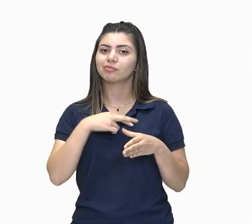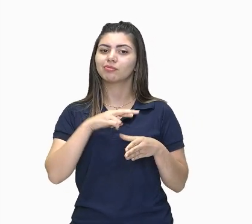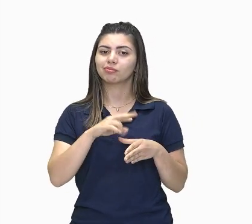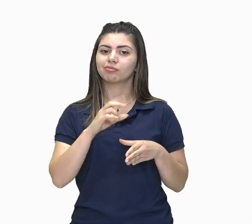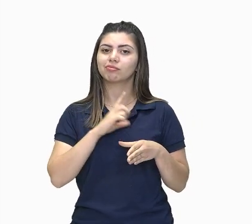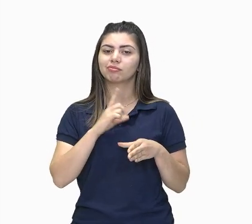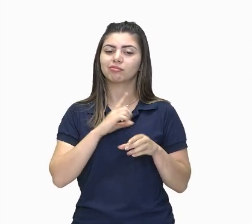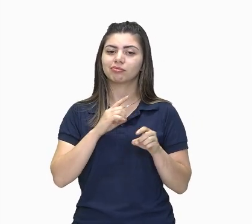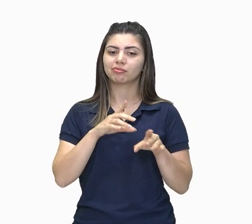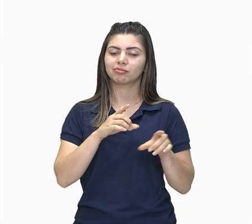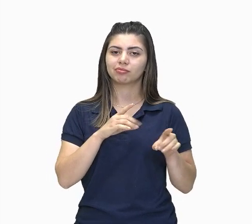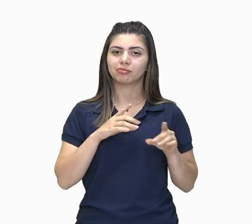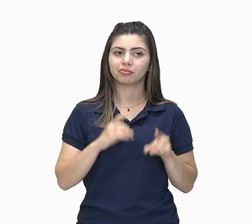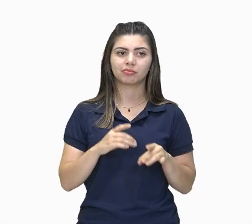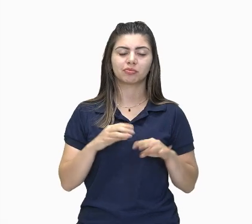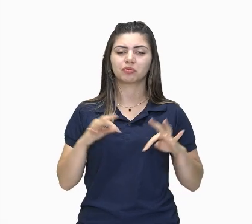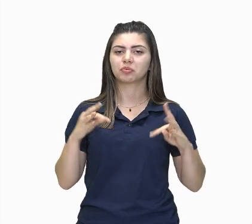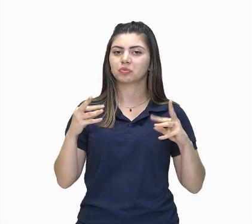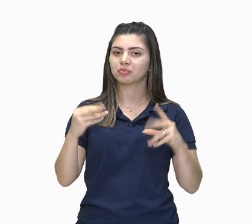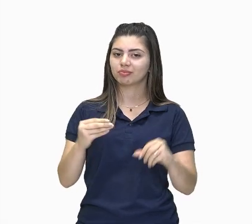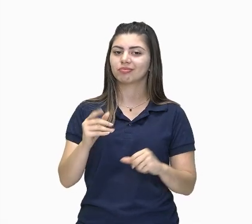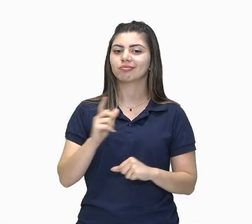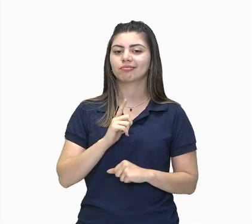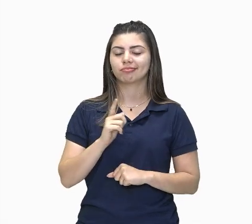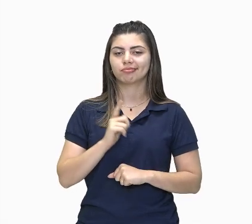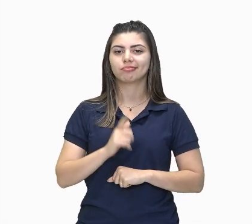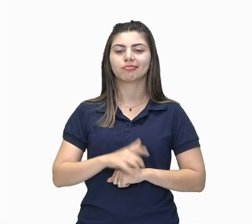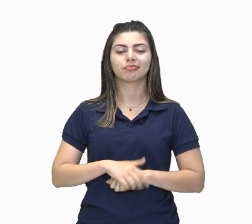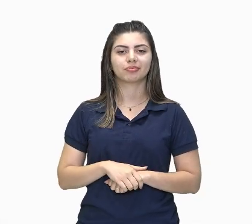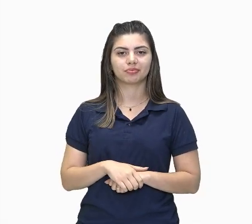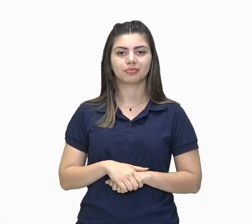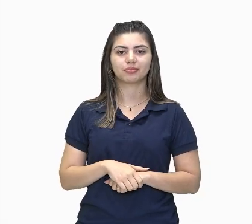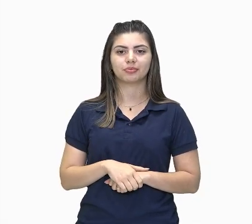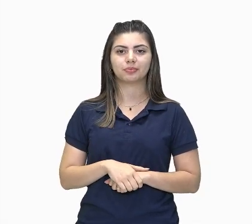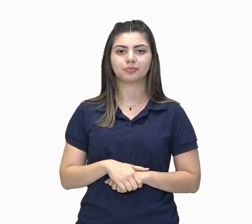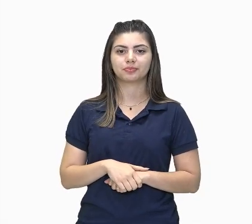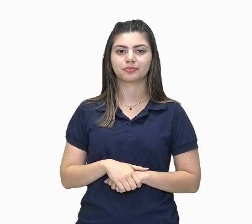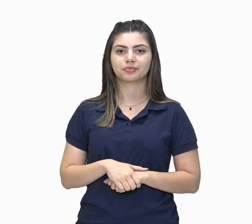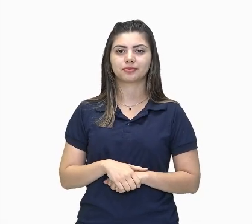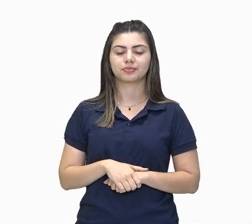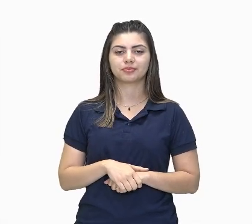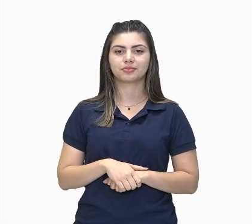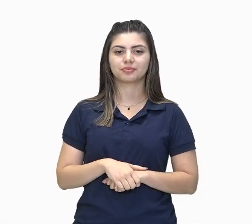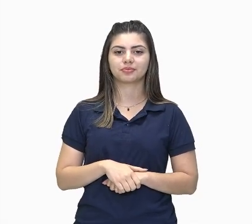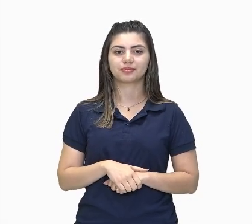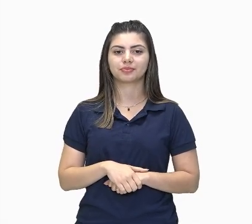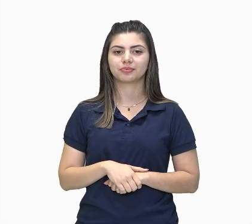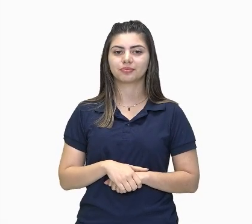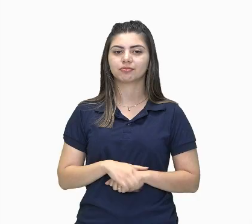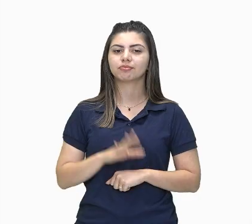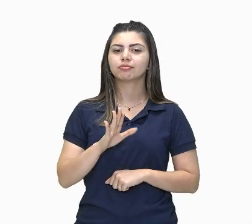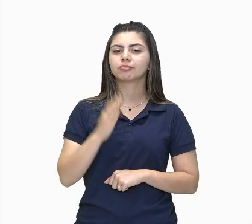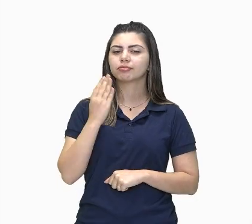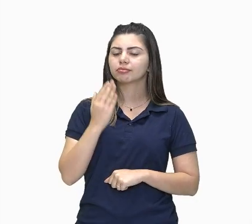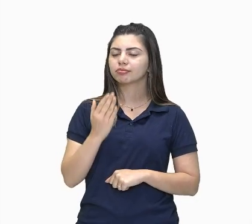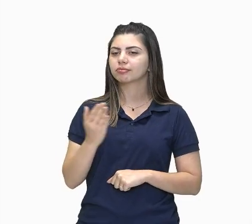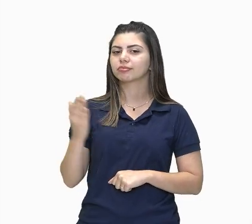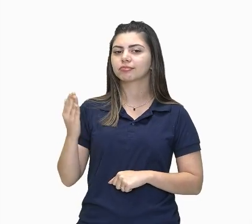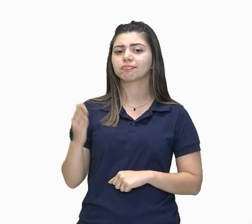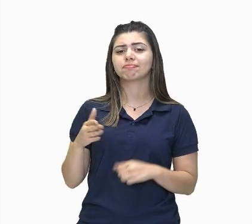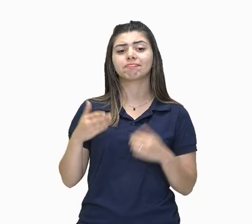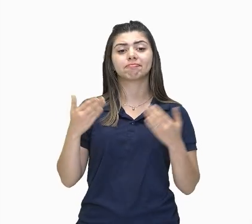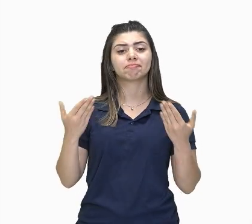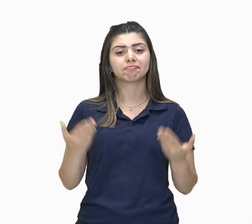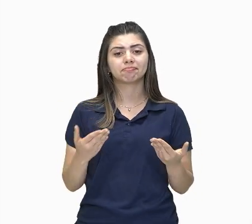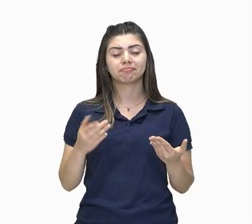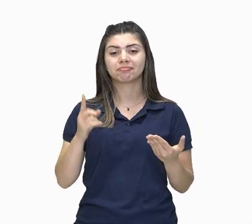Toda espiritualidade, toda religiosidade tem a sua doutrina. Vamos avançar para a gente entender um pouquinho isso. É intrínseco